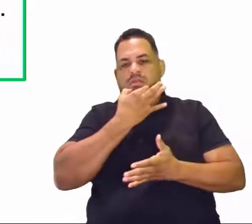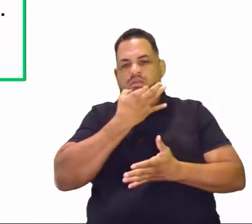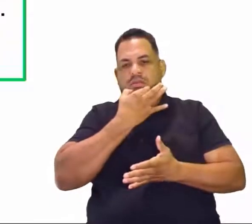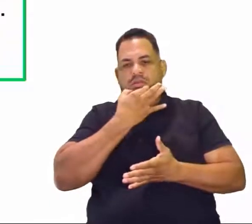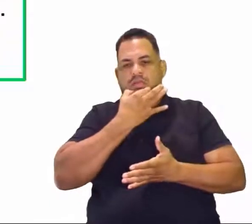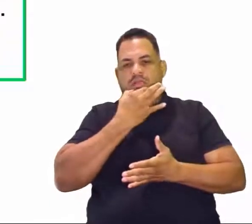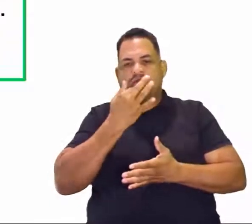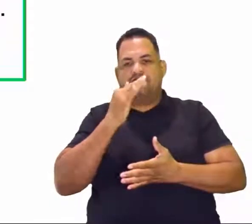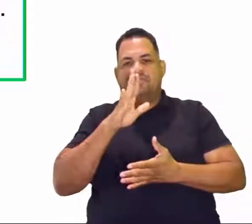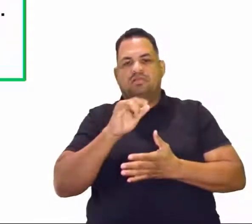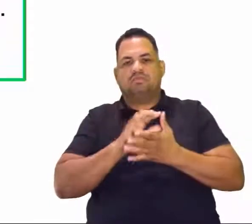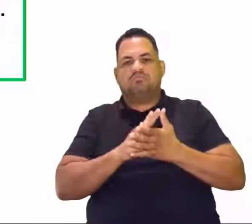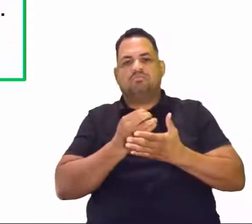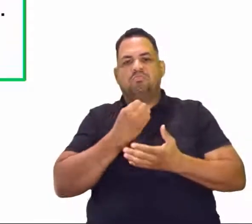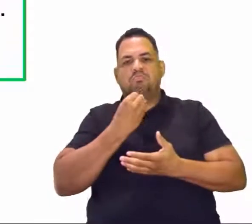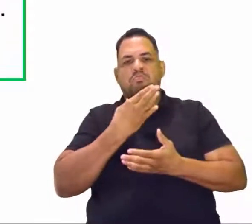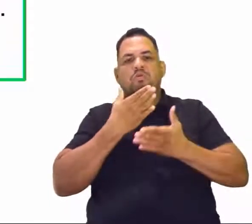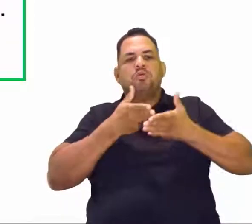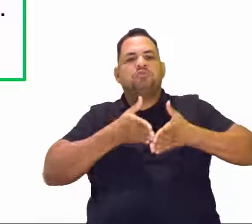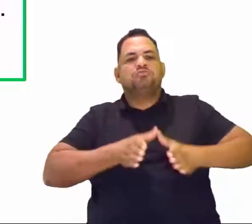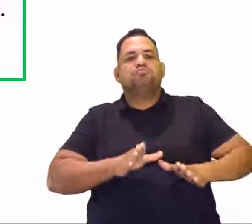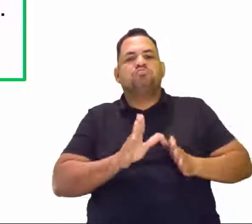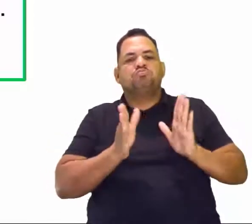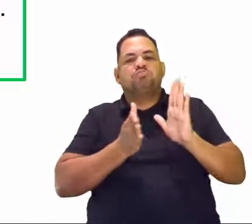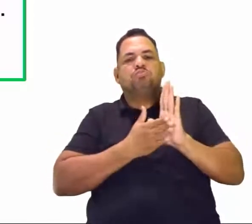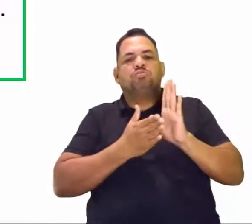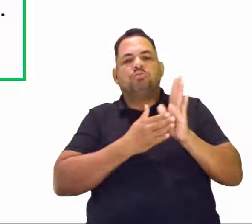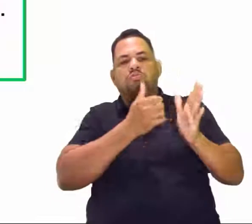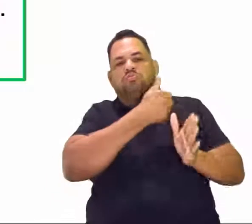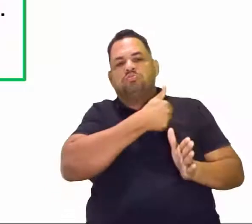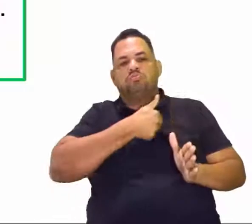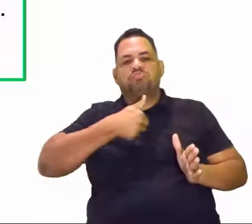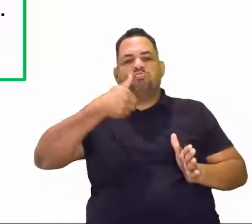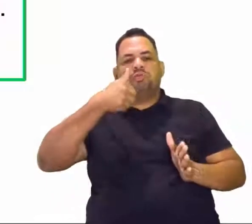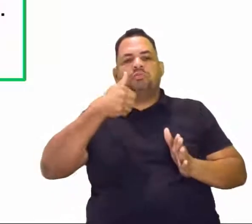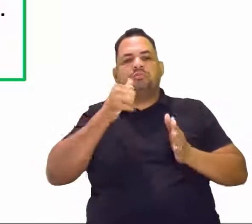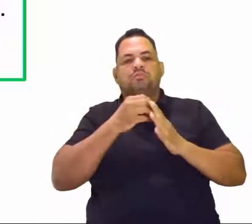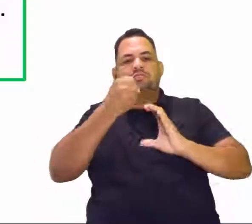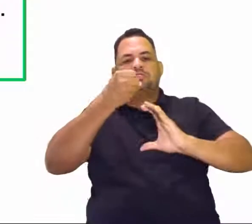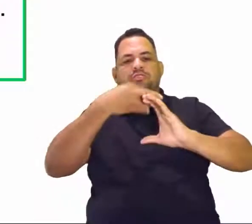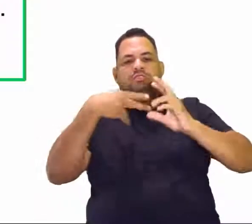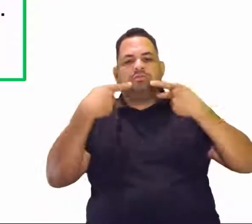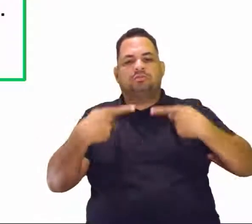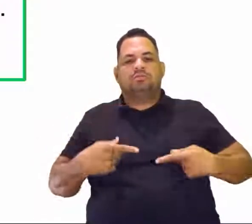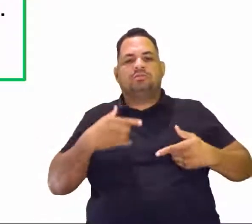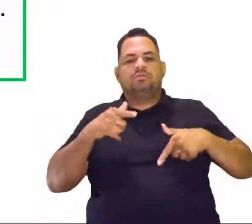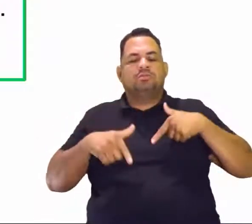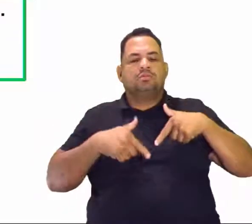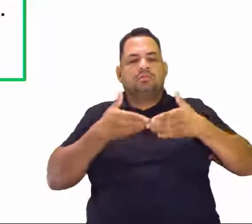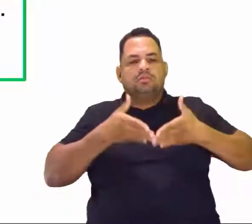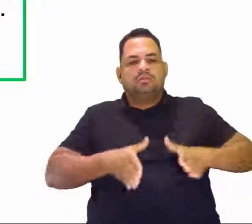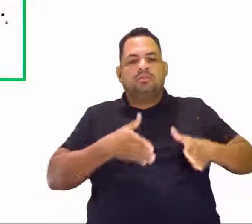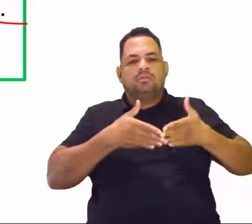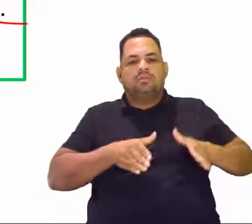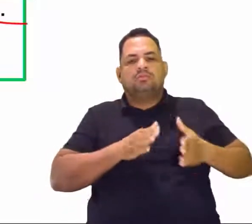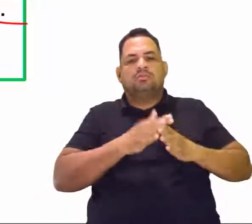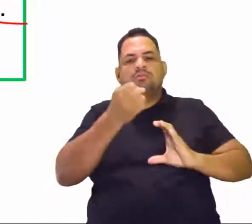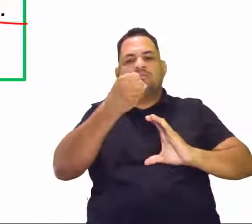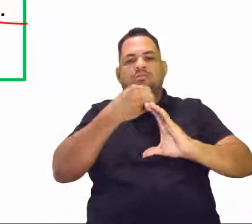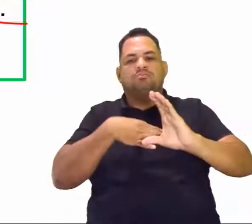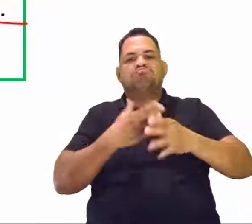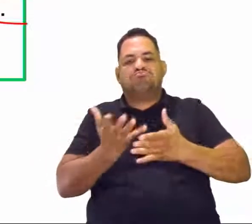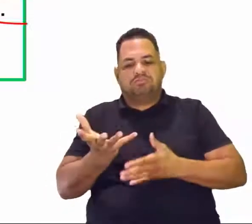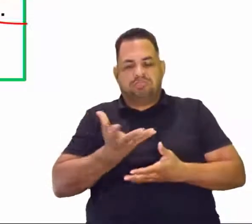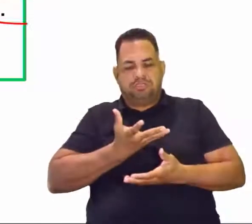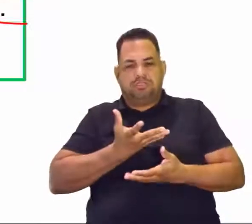significa bem-nascido propõe o melhoramento da espécie humana a partir da reprodução de indivíduos com